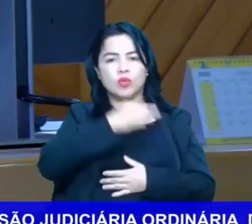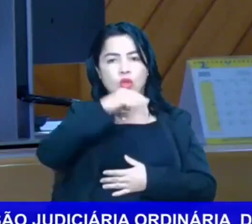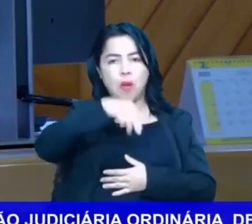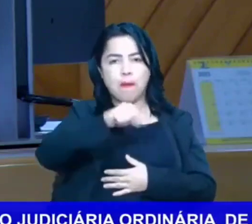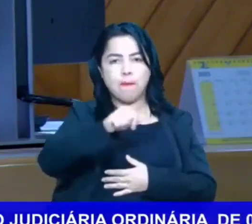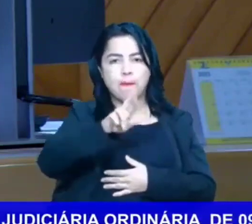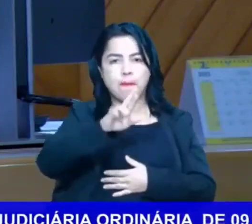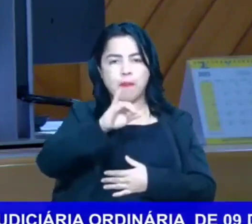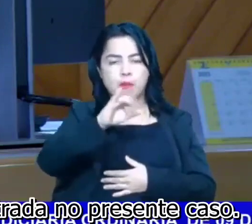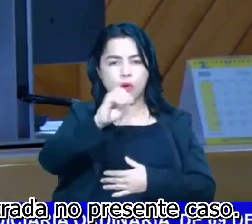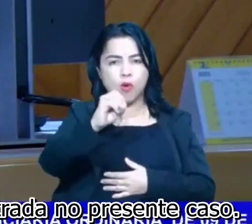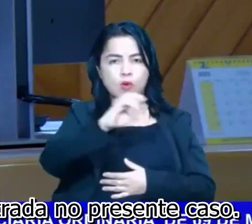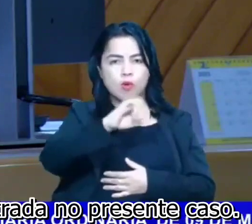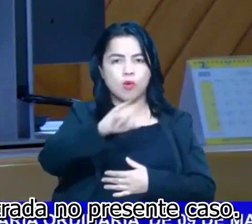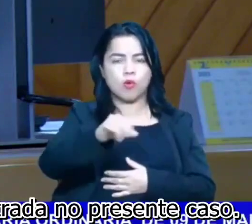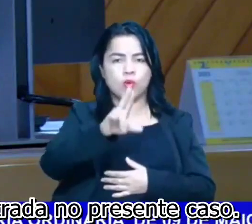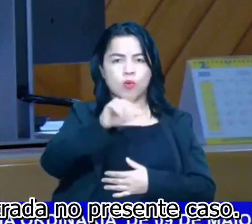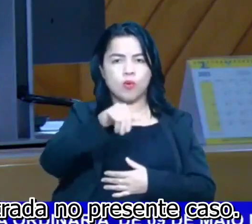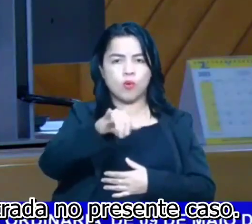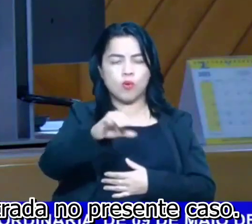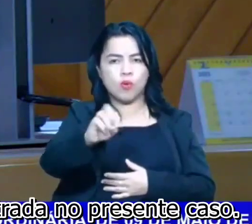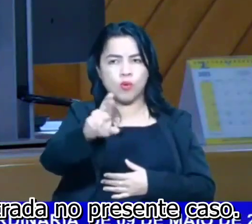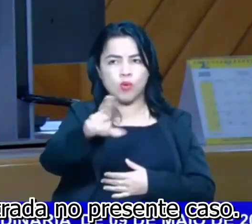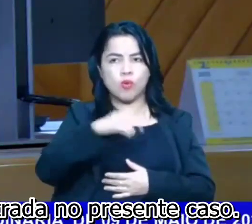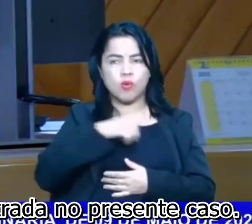fazendo a Júnior, leitura. no sentido de